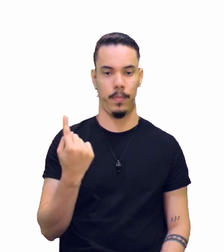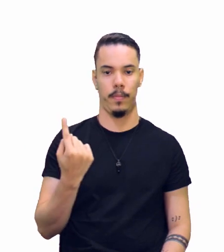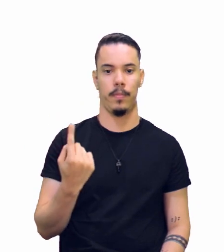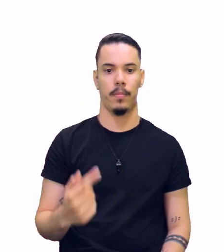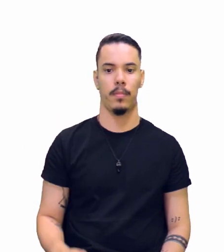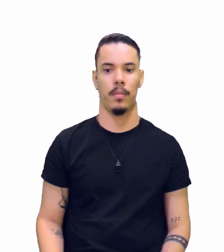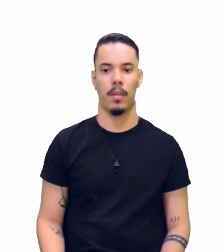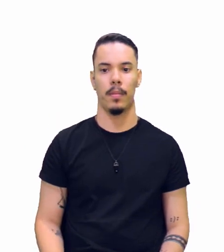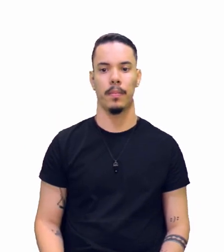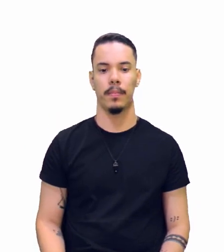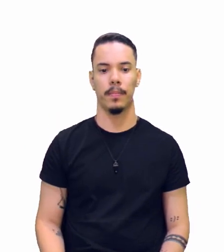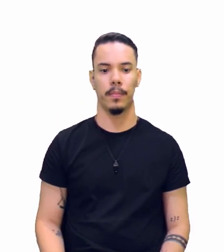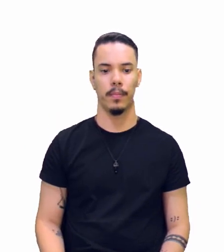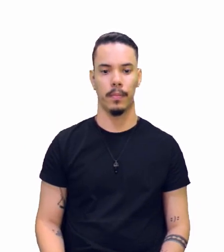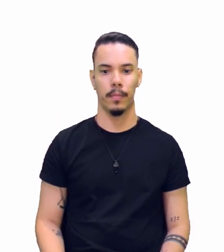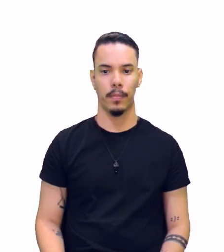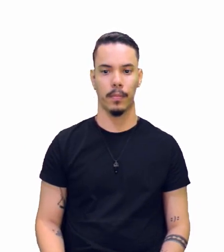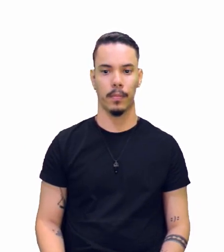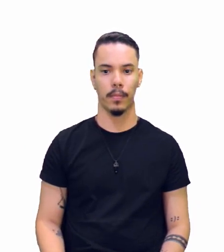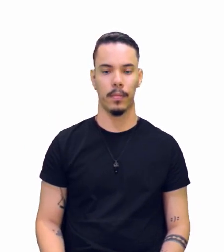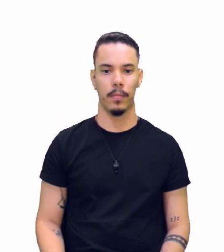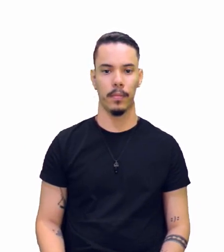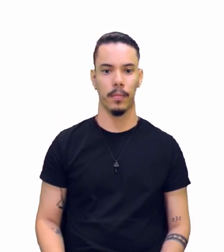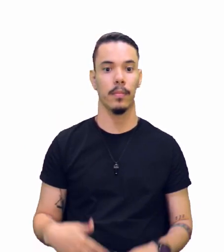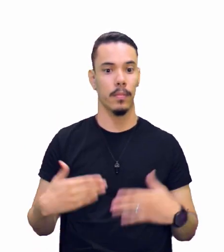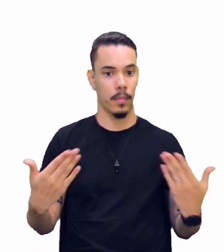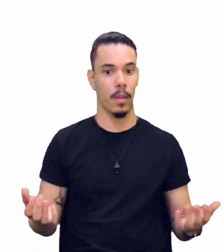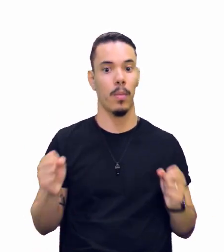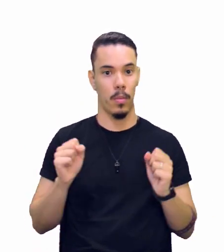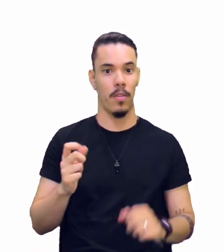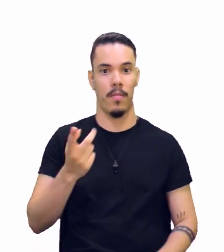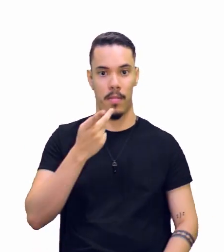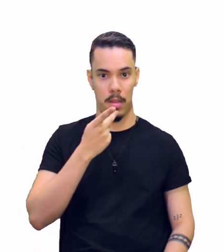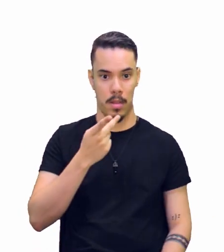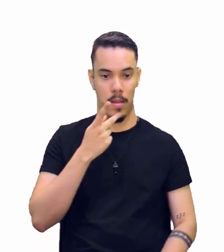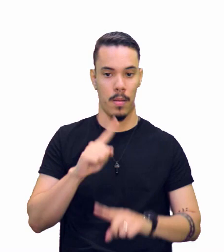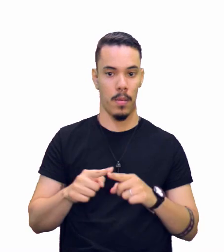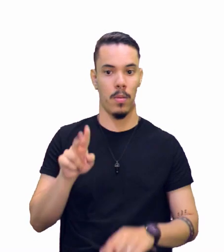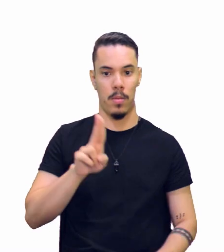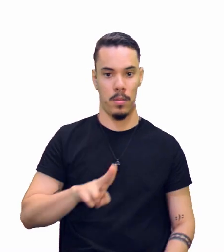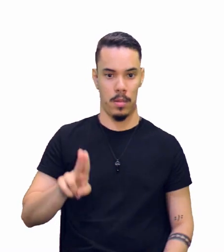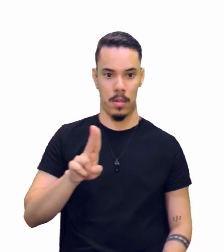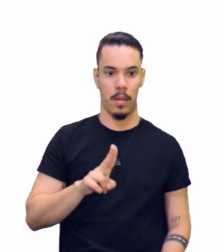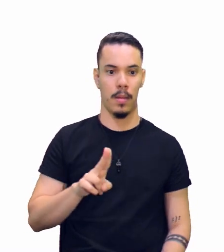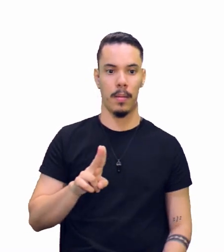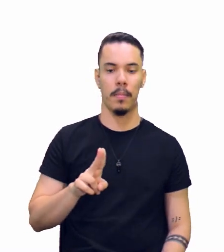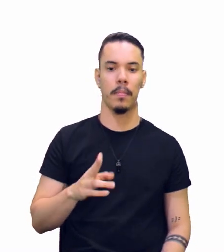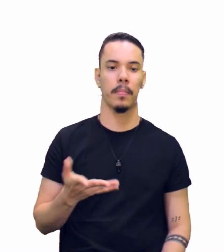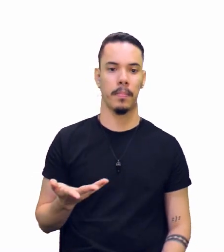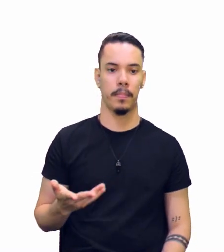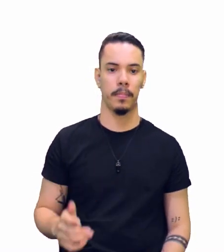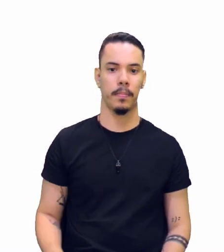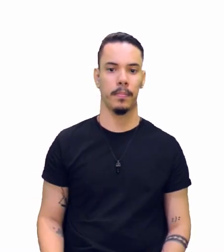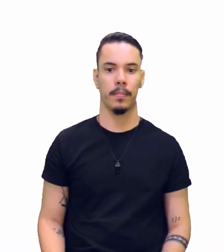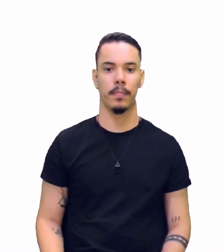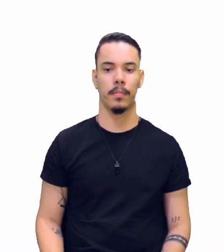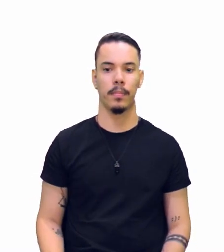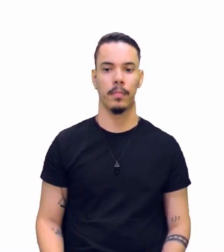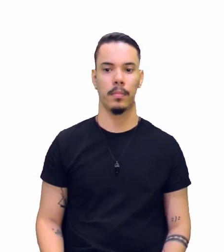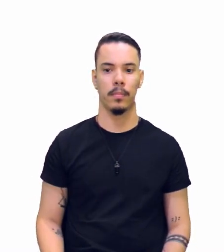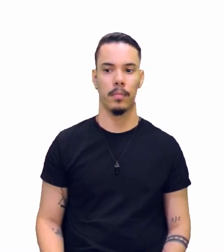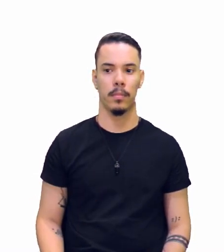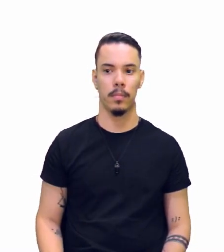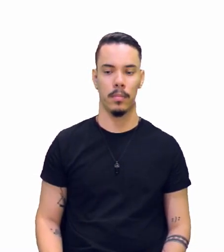uma pessoa. Né? Então, no caso, eu poderia até falar fulano dies, mas eu usei person aqui só para brincar. He, no lugar